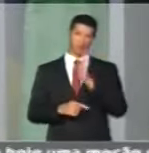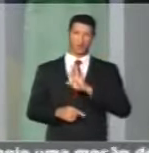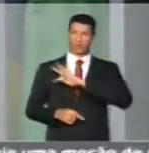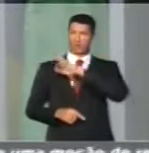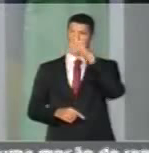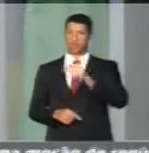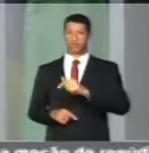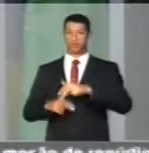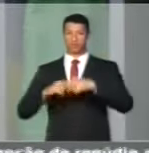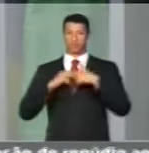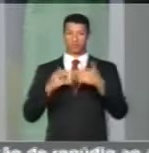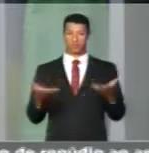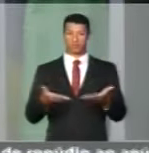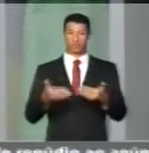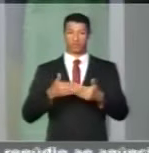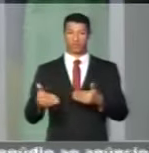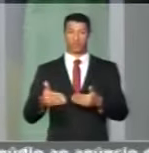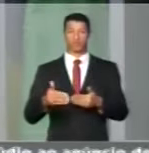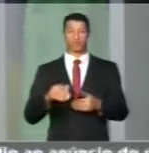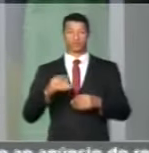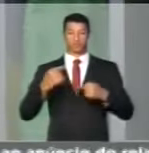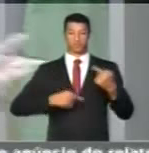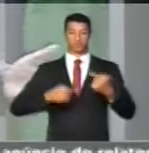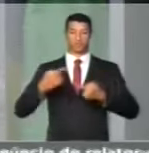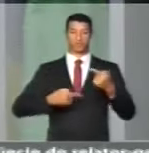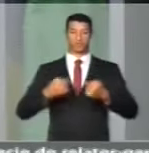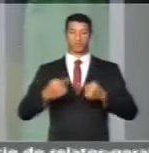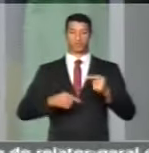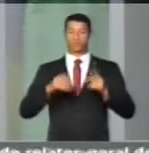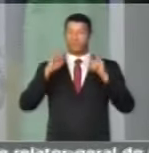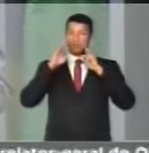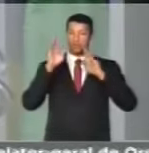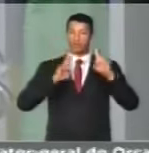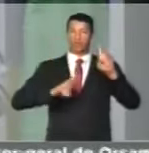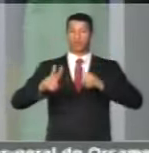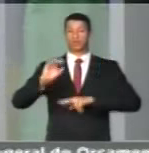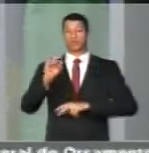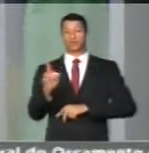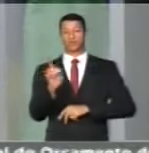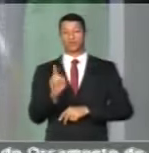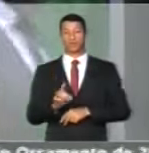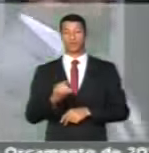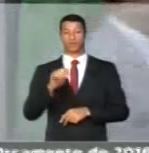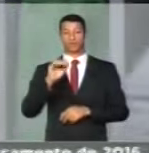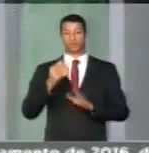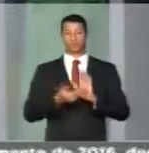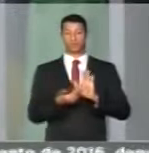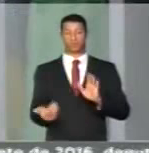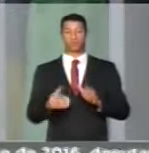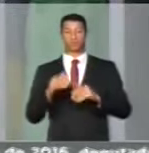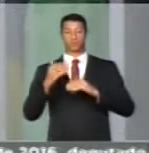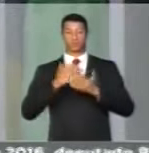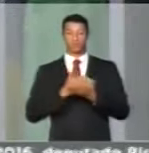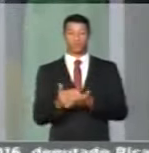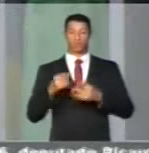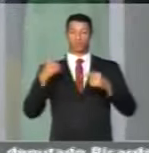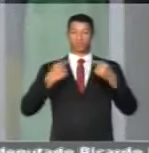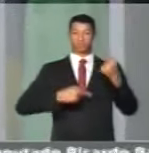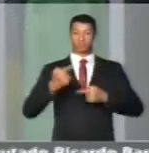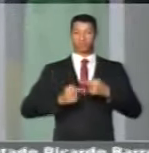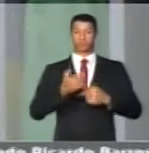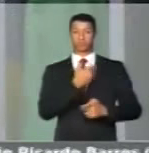inteiro, a partir de agora, começa a discutir a perspectiva ou não desse impeachment, começa a questionar